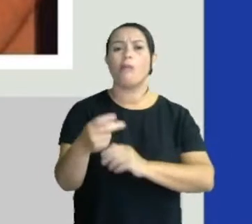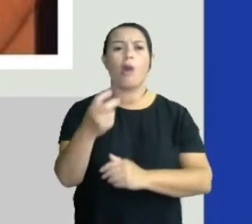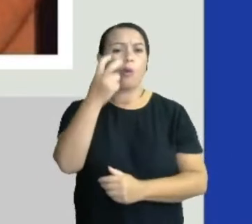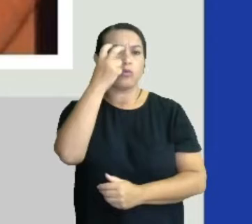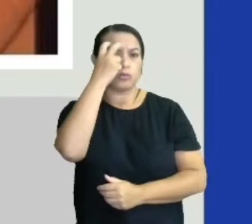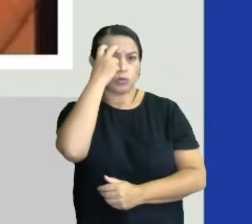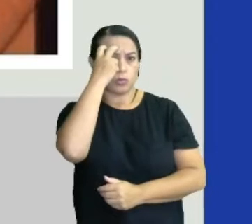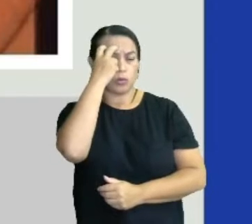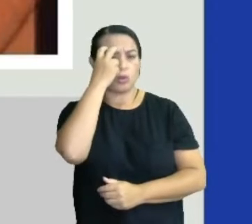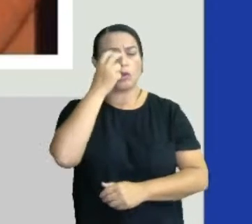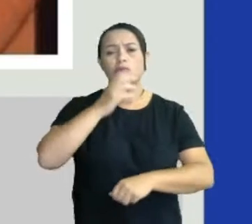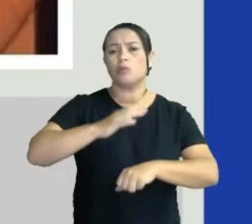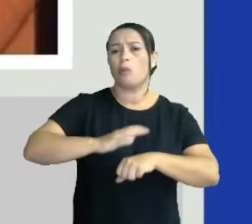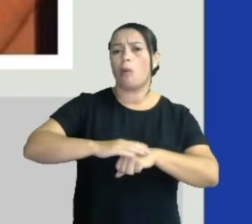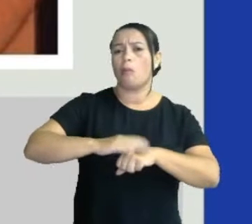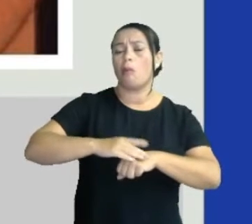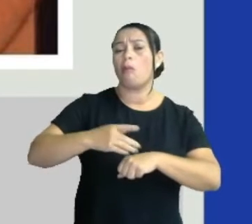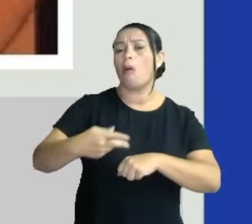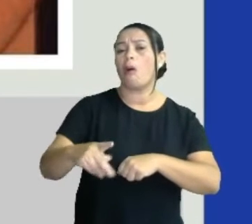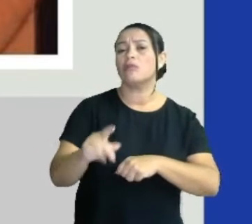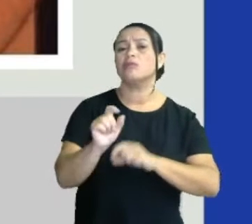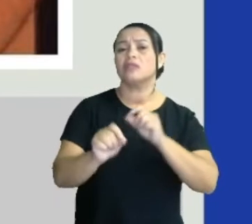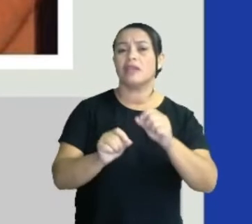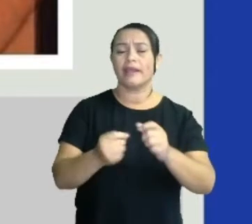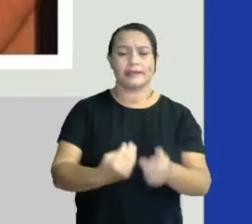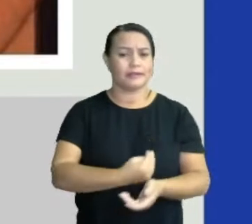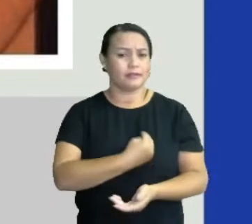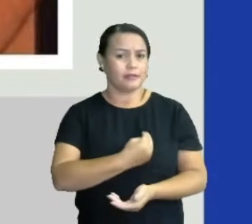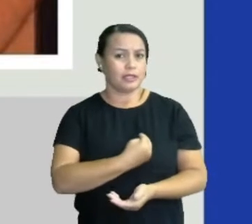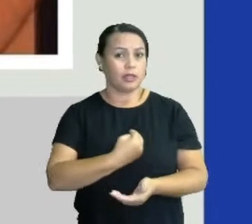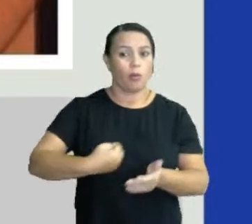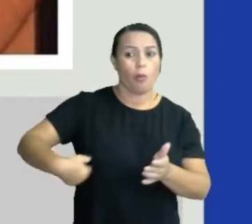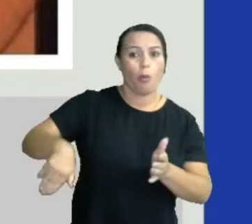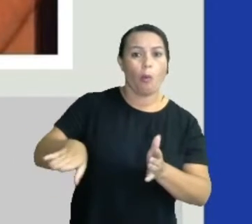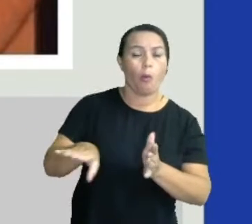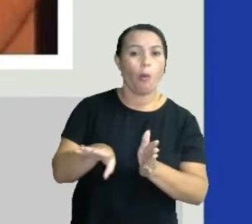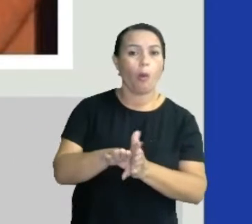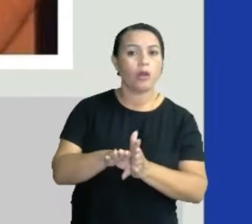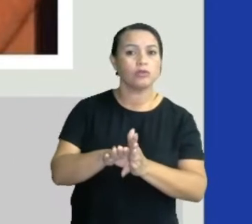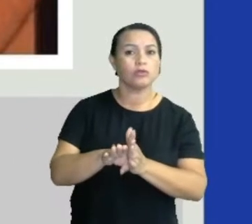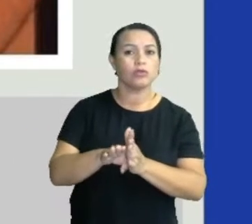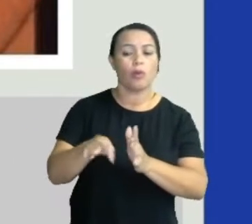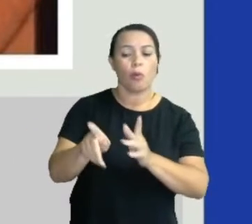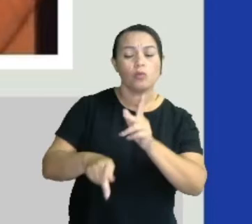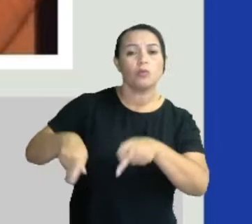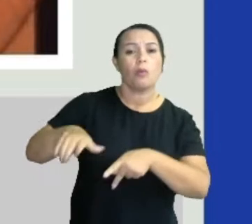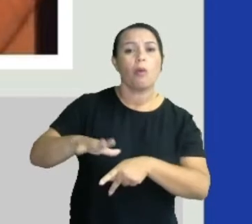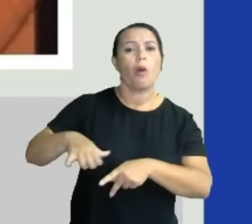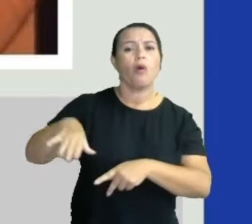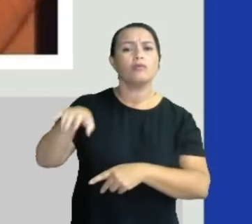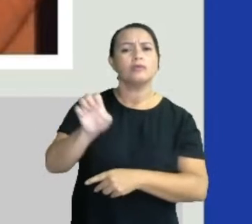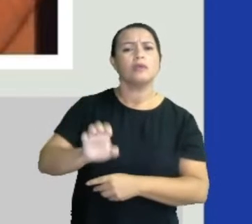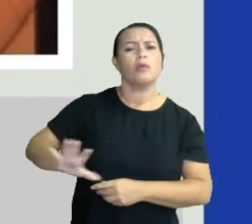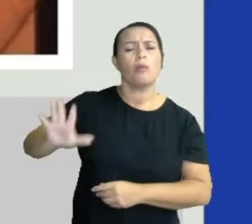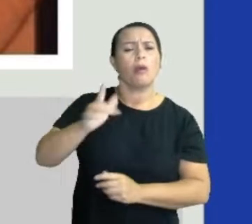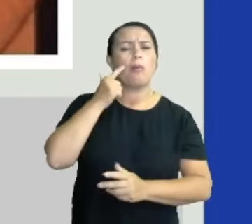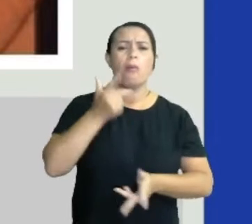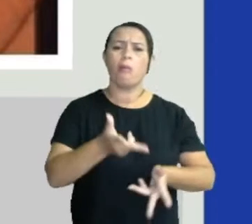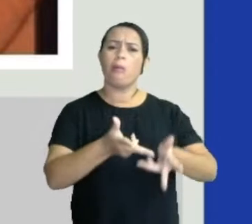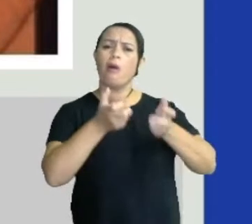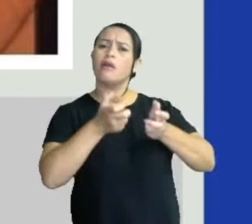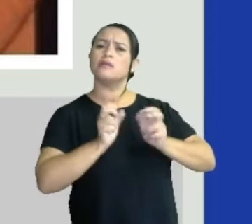seu próprio modo de vida. E quando os povos europeus chegam aqui, eles percebem